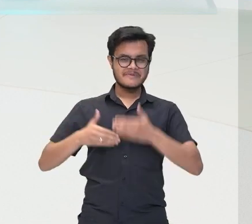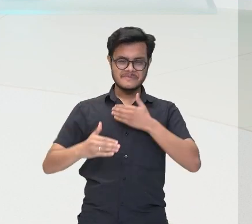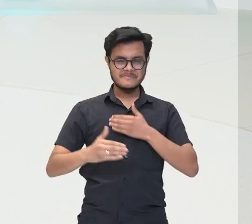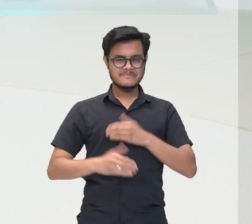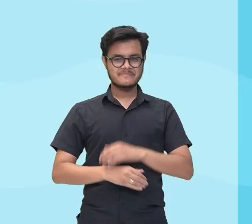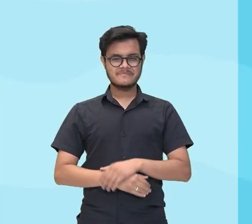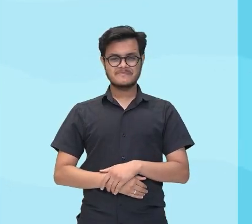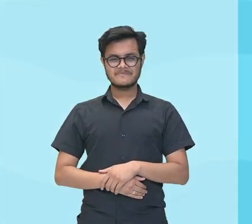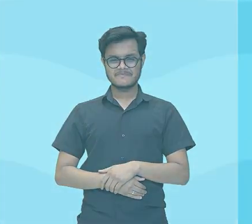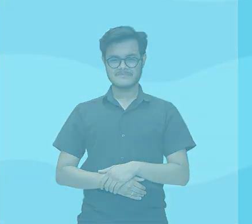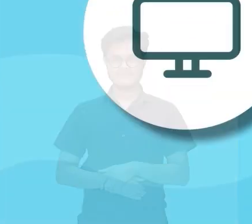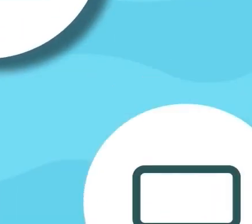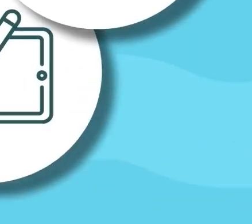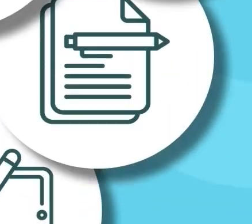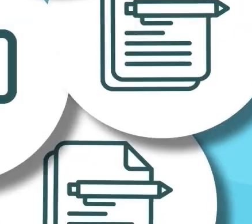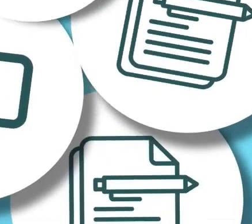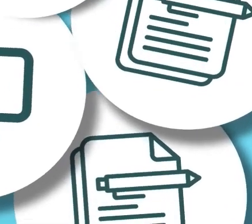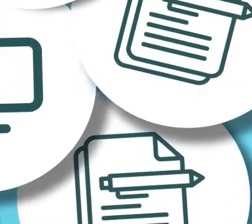revisão.